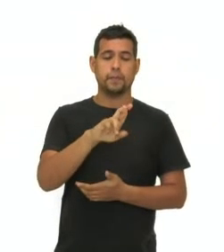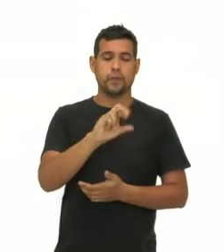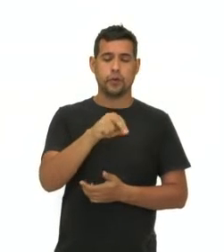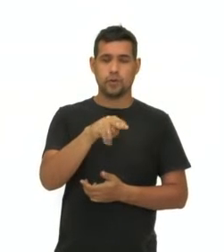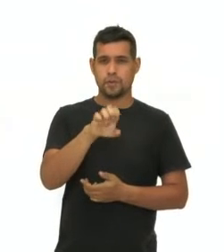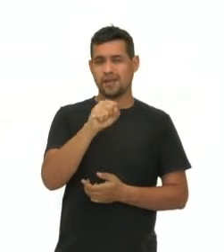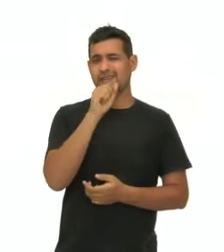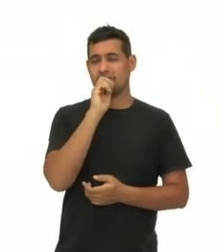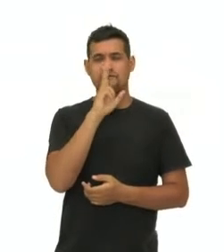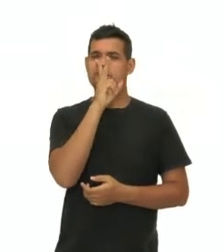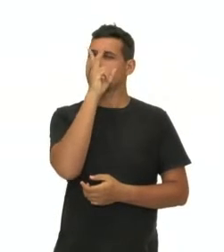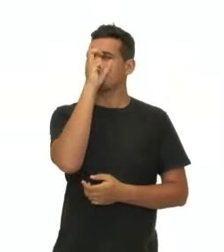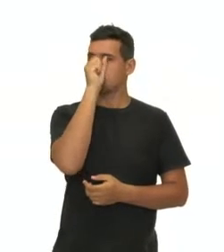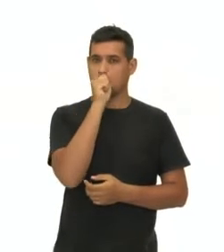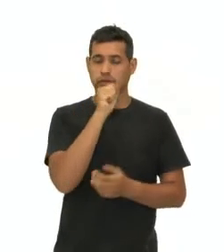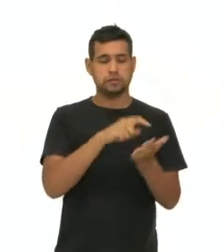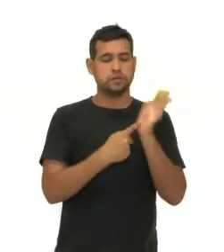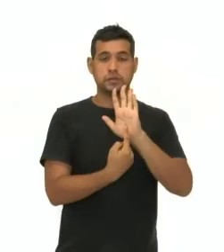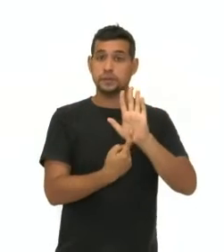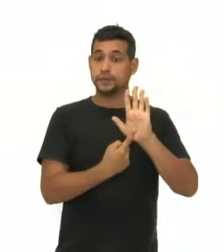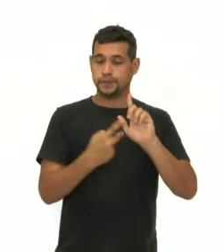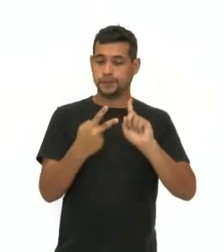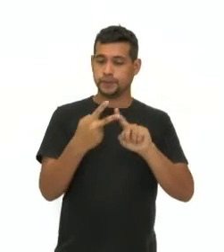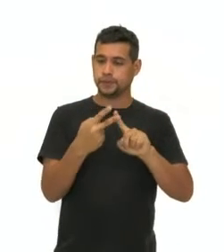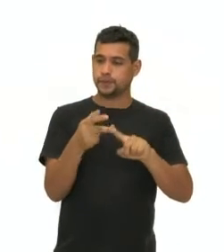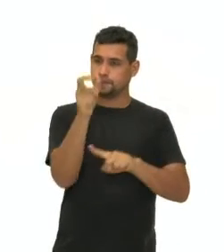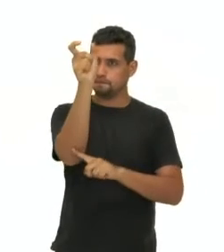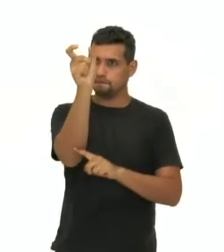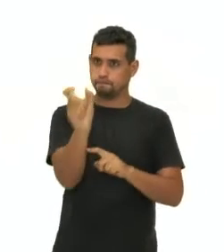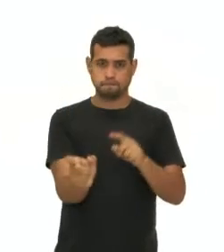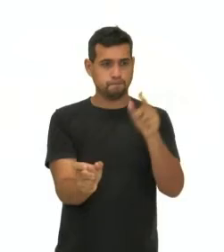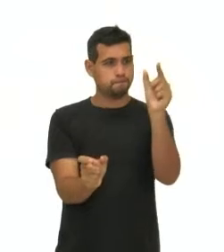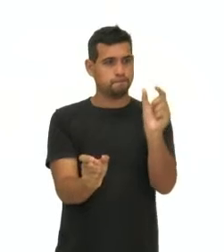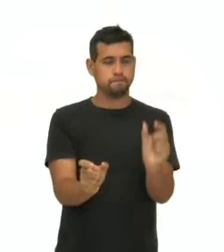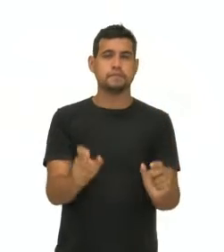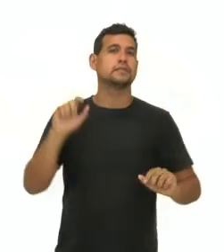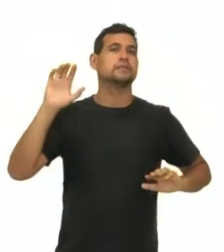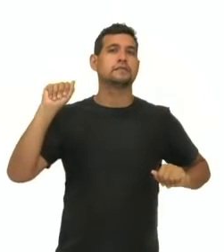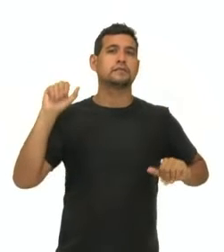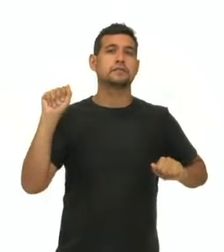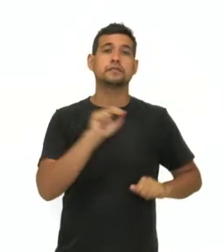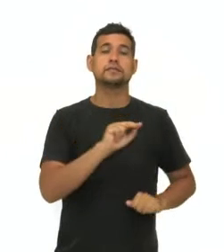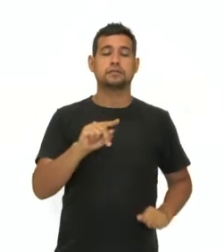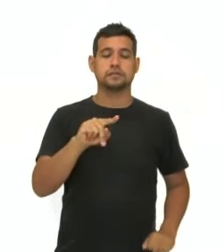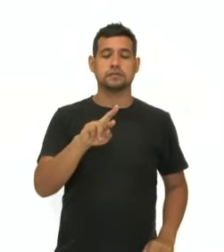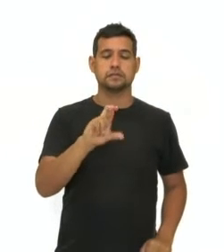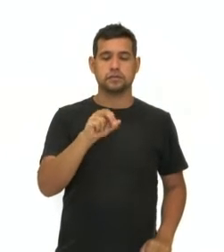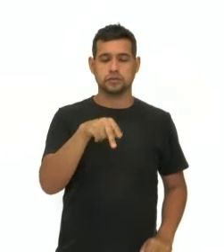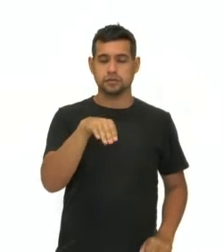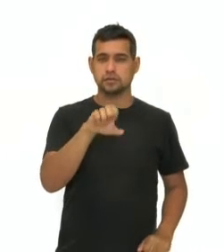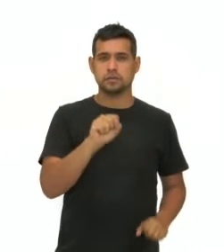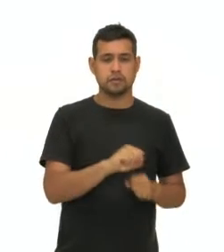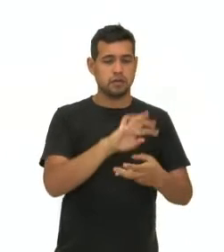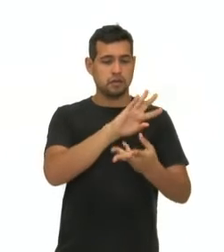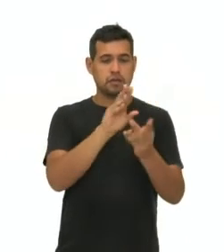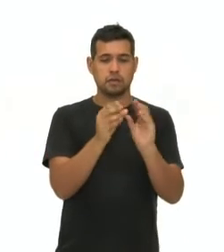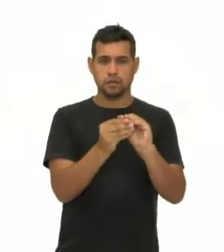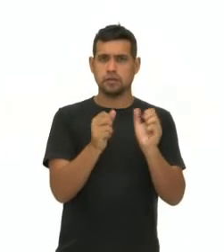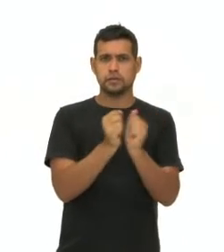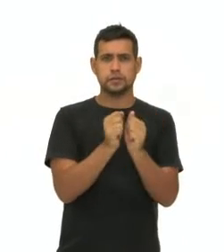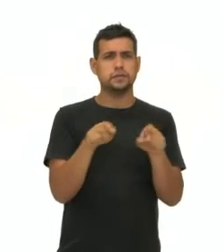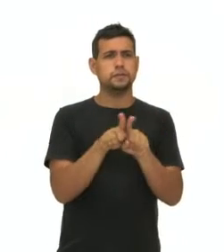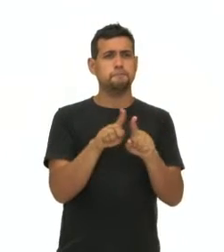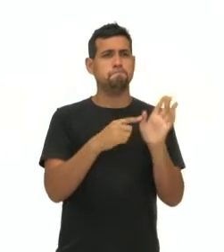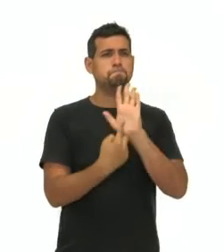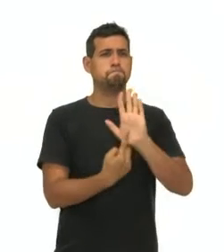oblíquos átonos que aparecem na segunda coluna que são chamados em espanhol de pronomes de complemento indirecto átomos